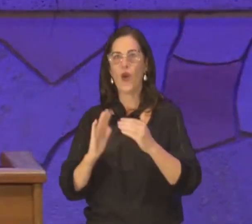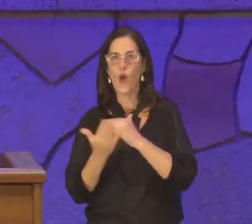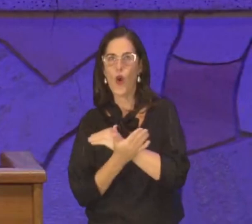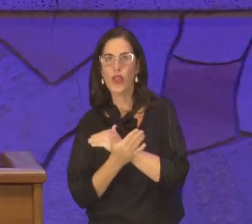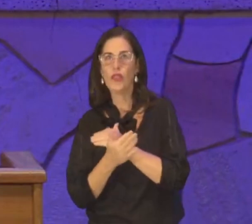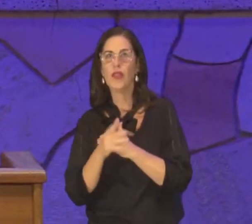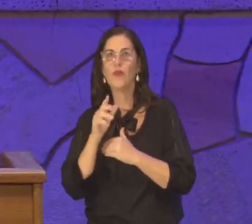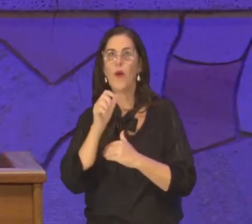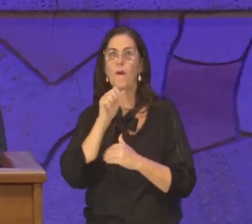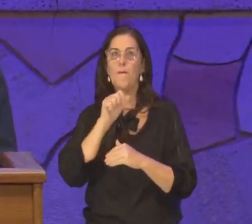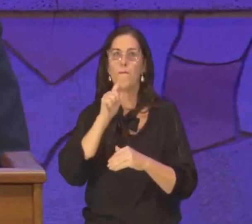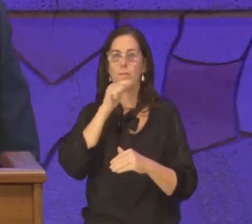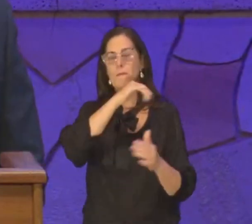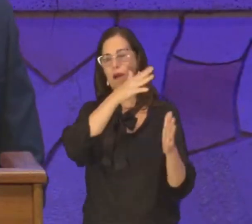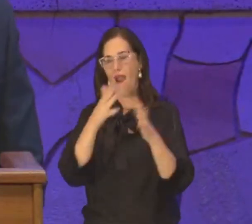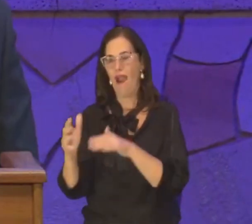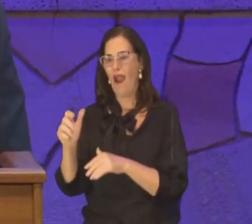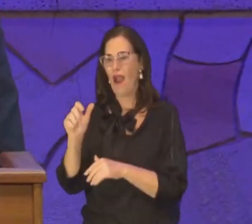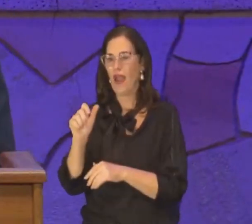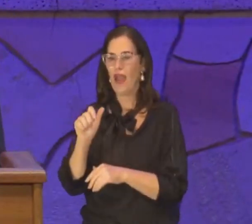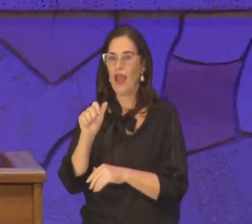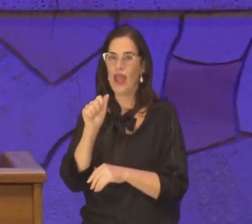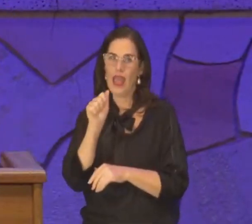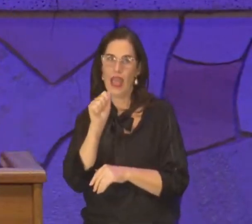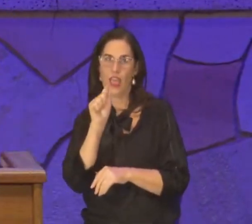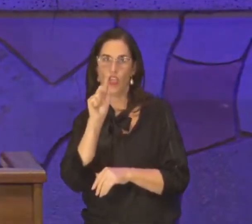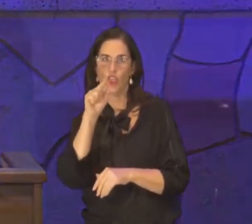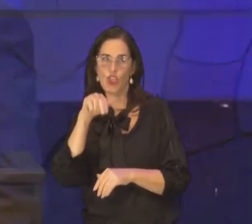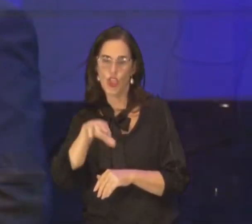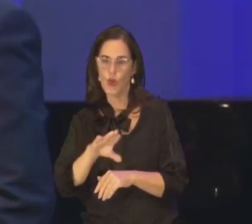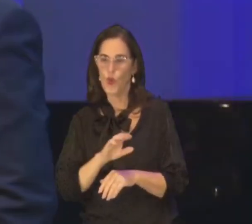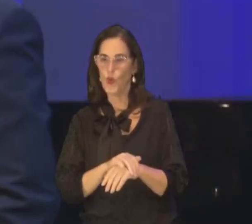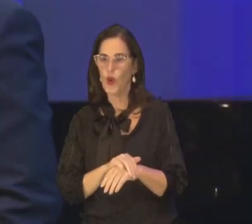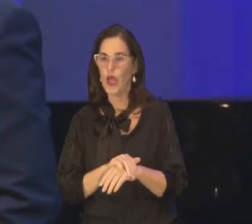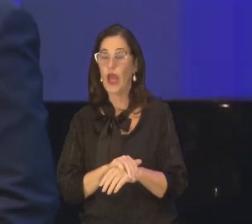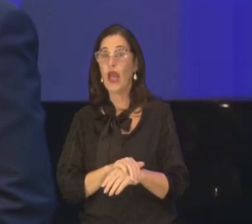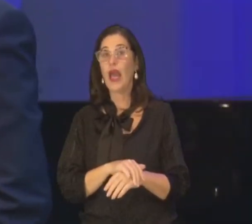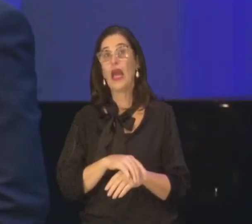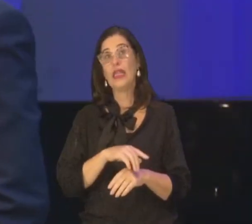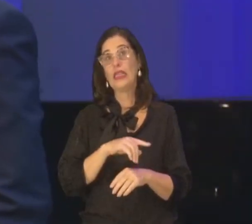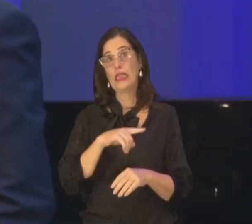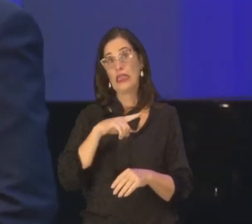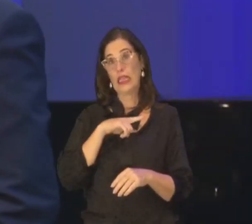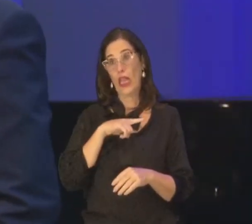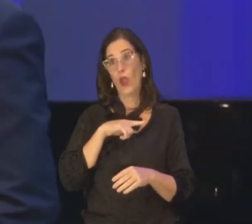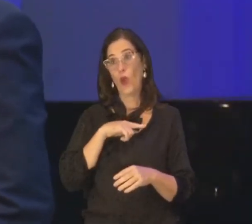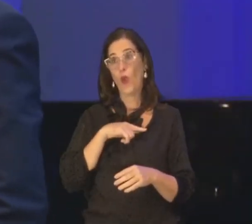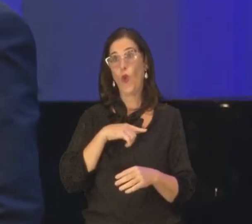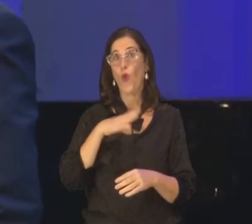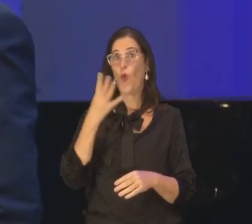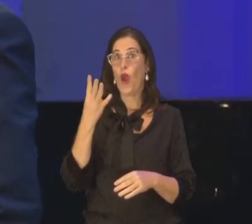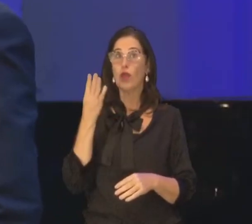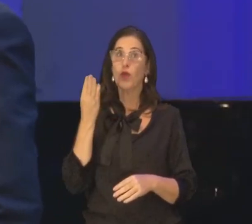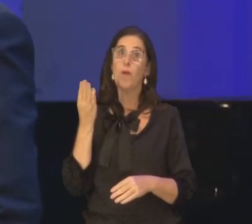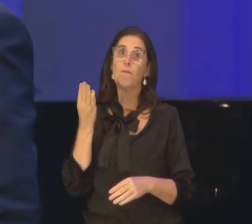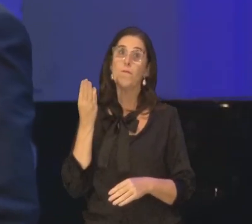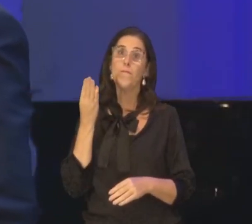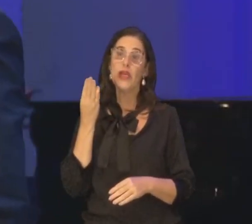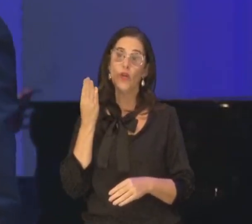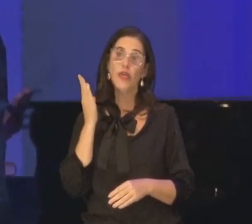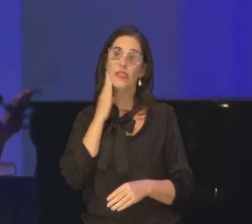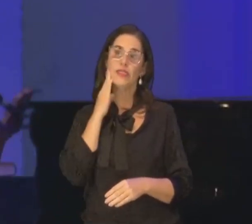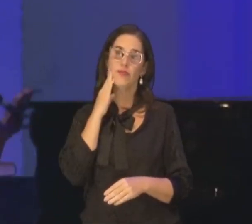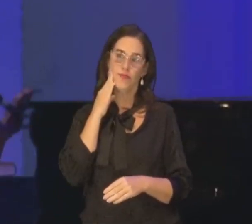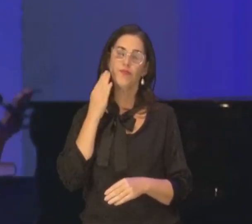Egeu, e hoje ela conta com aproximadamente 4 milhões de pessoas, de habitantes.